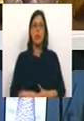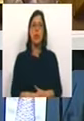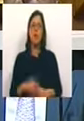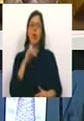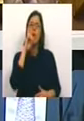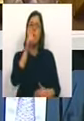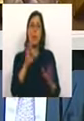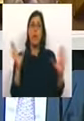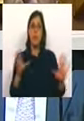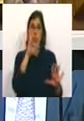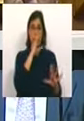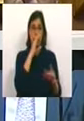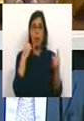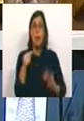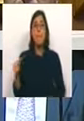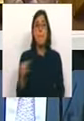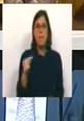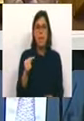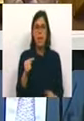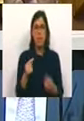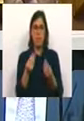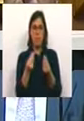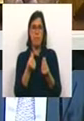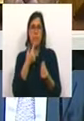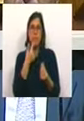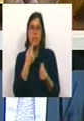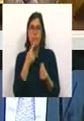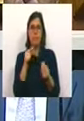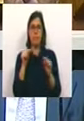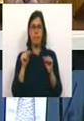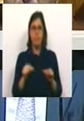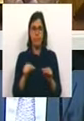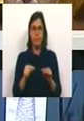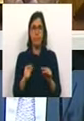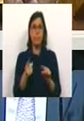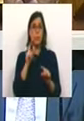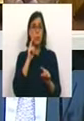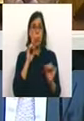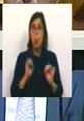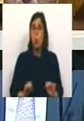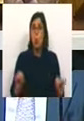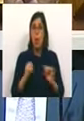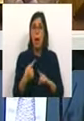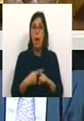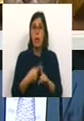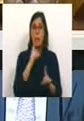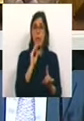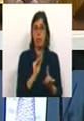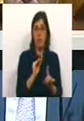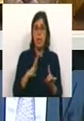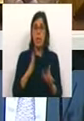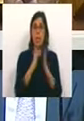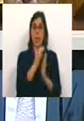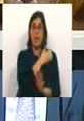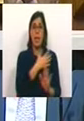o aviso é, se houver um mínimo sinal de que esta operação não acautela os interesses financeiros da